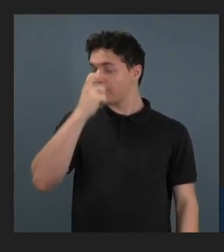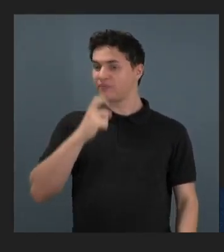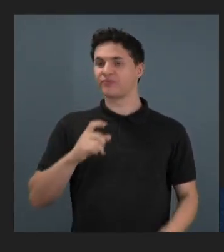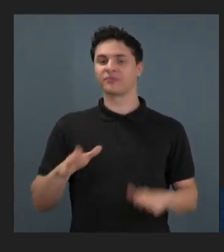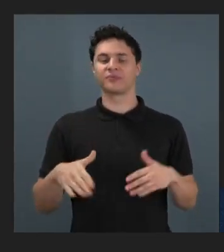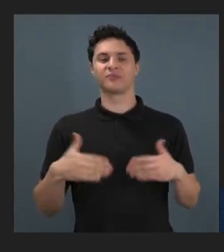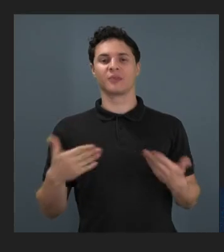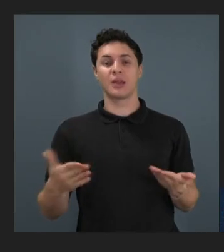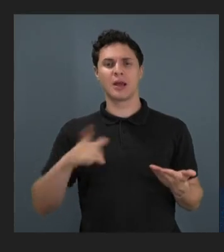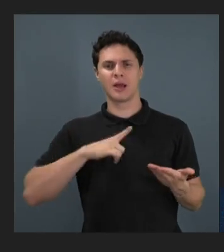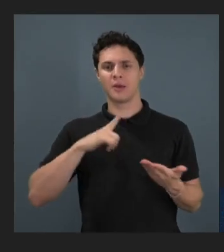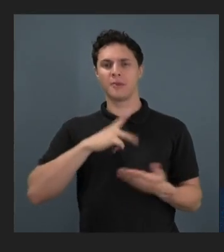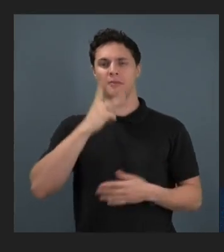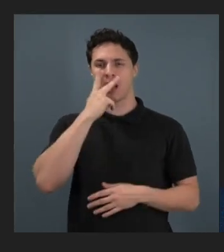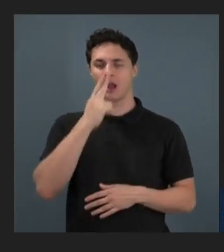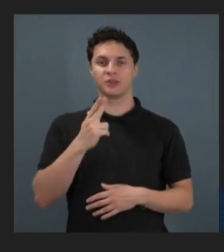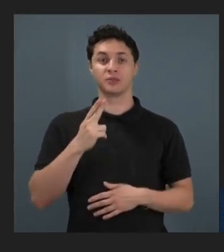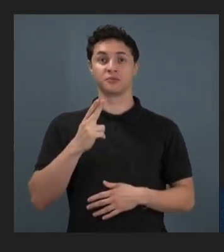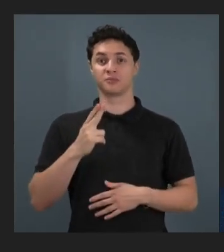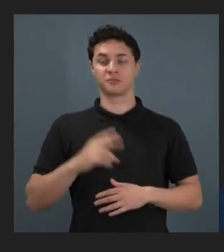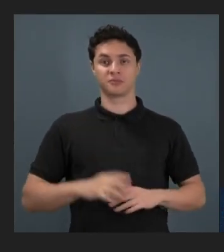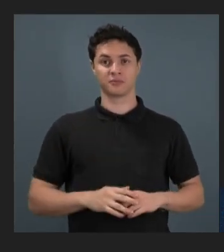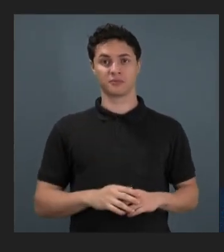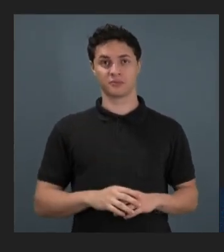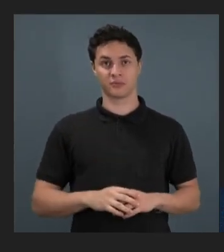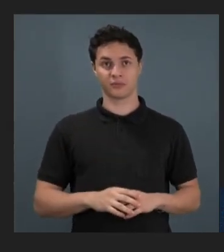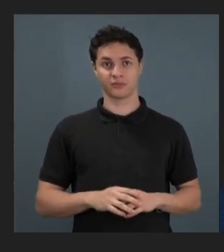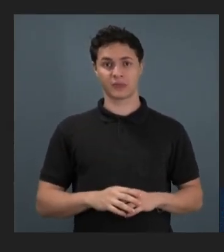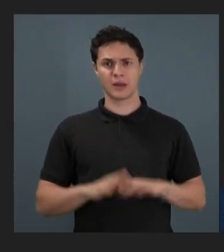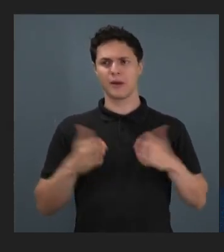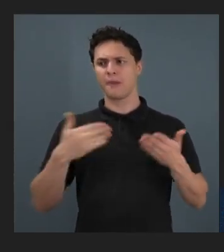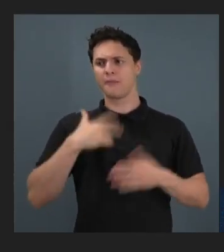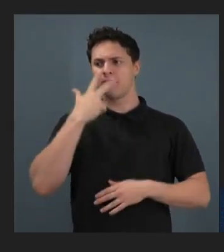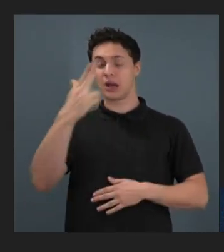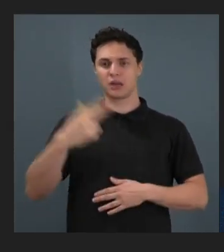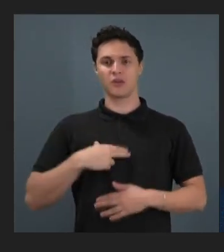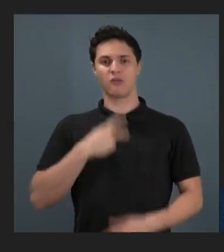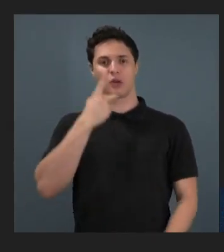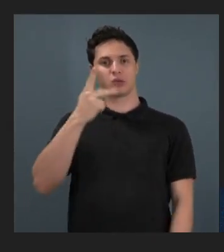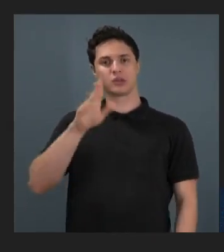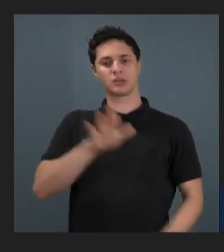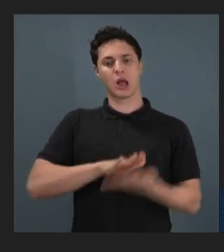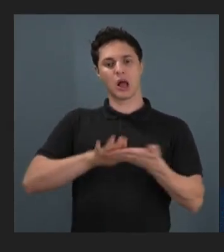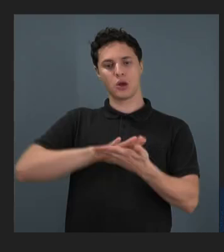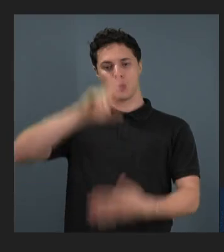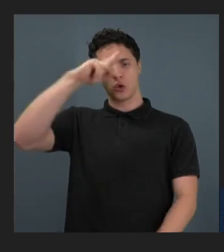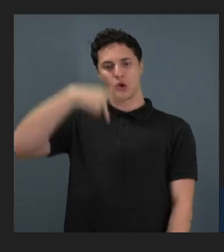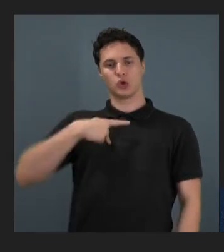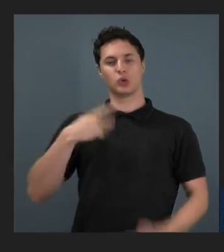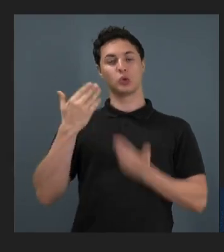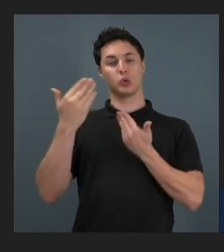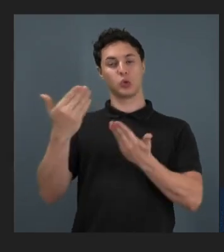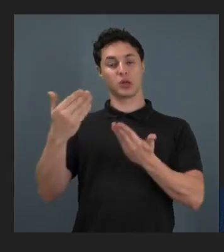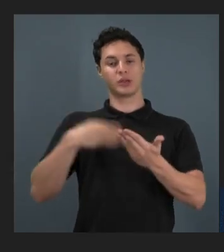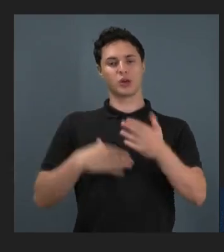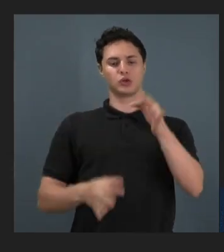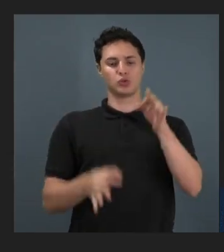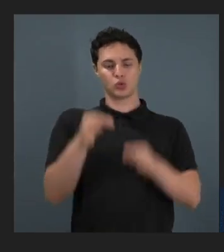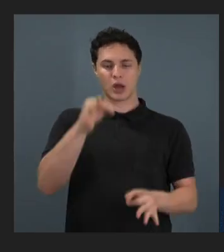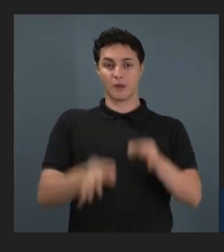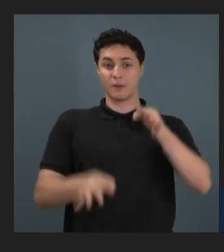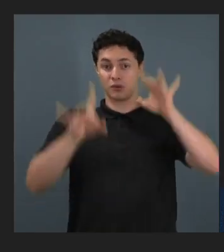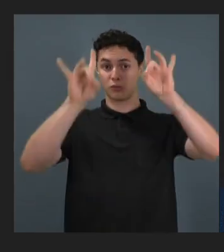explícitas aberrações foi não ter se declarado suspeito no julgamento extraordinário